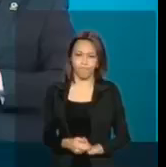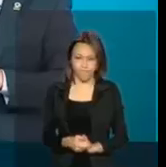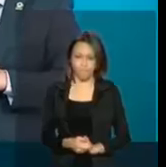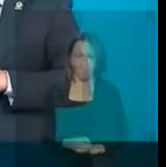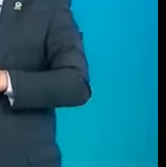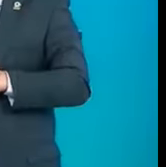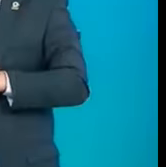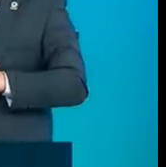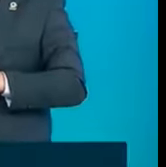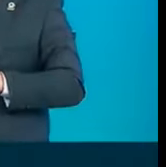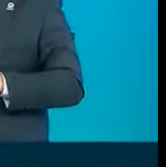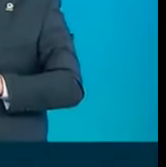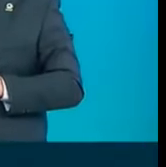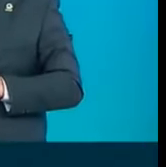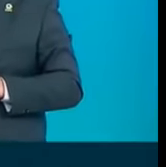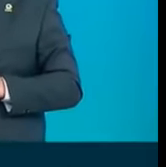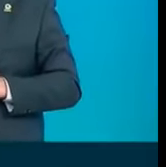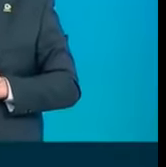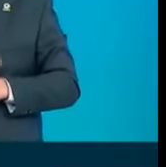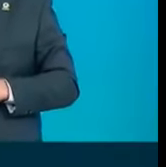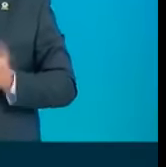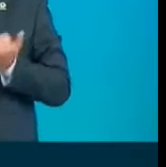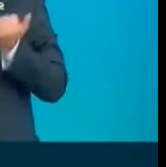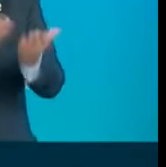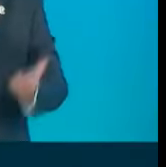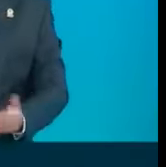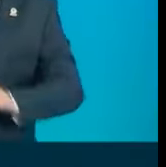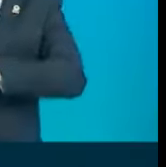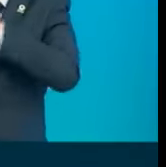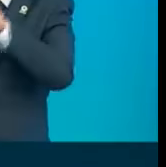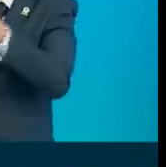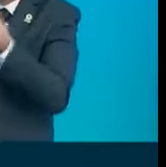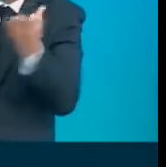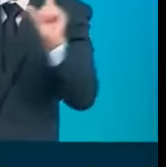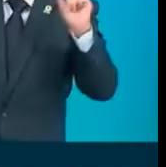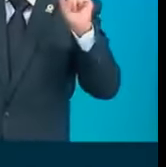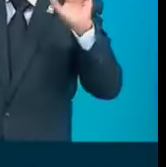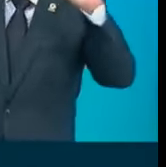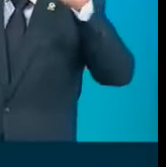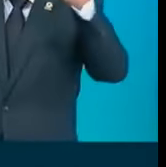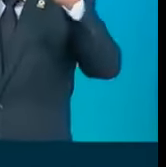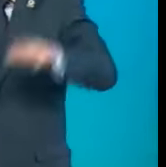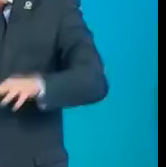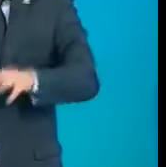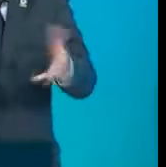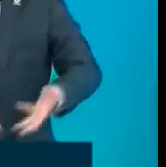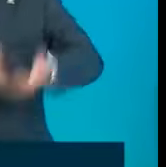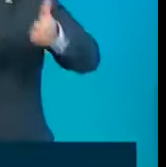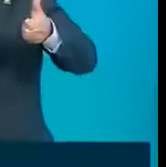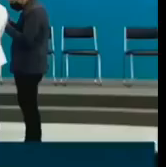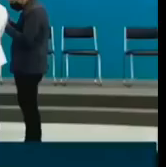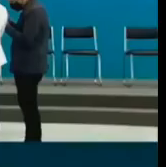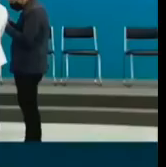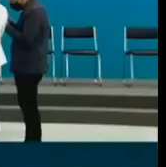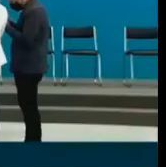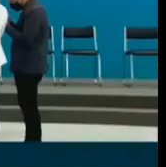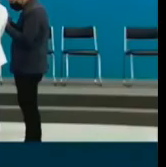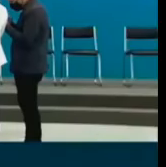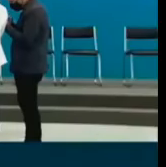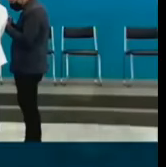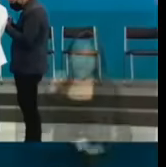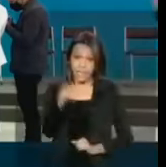levou alimento, mas levou uma esperança de um futuro melhor, os ribeirinhos.